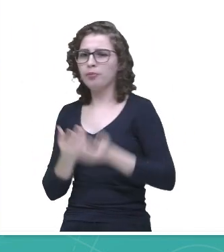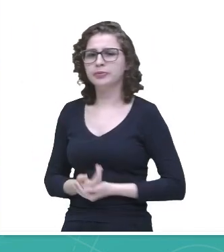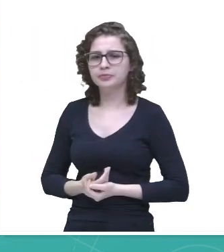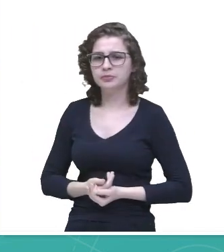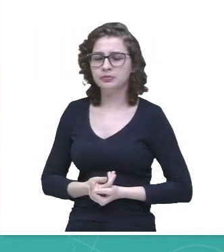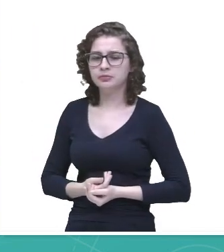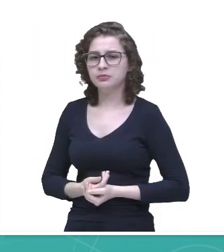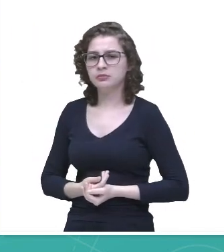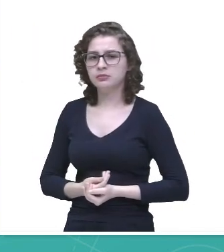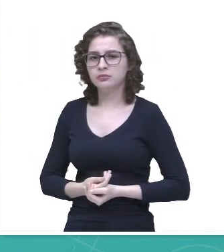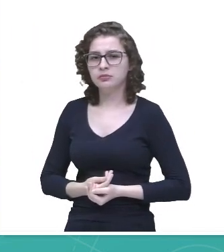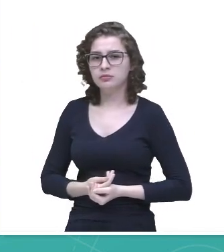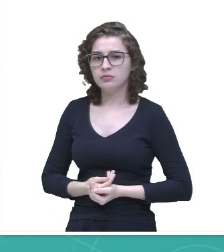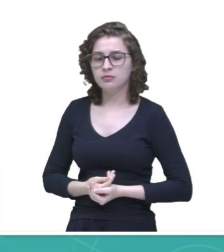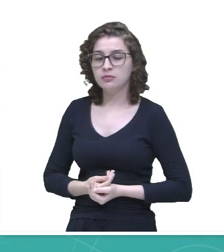que